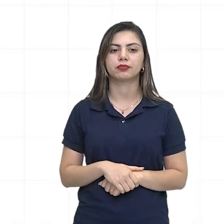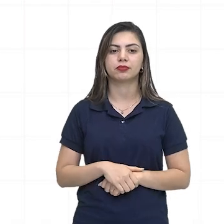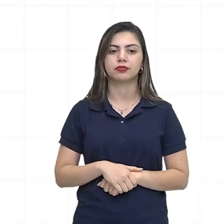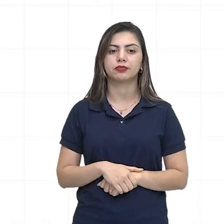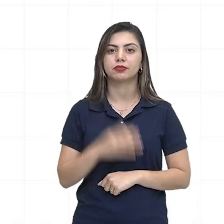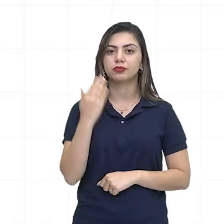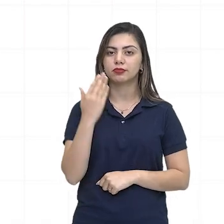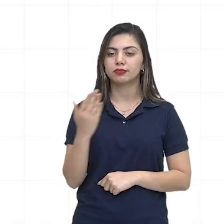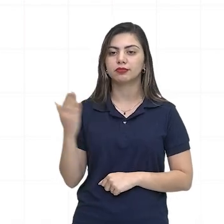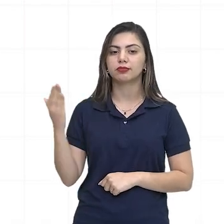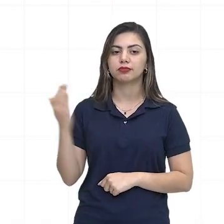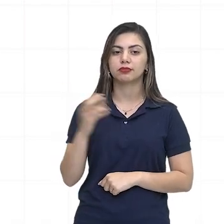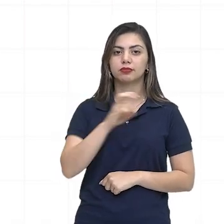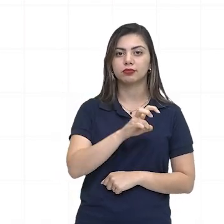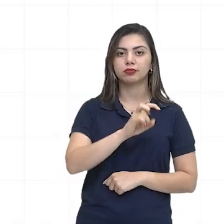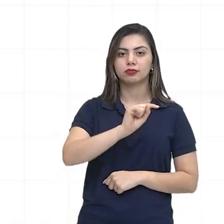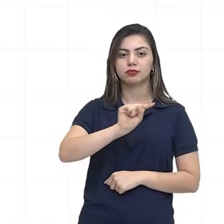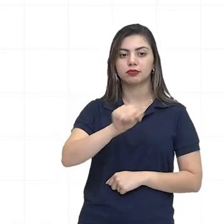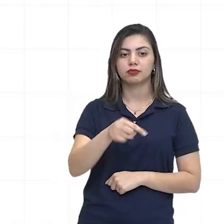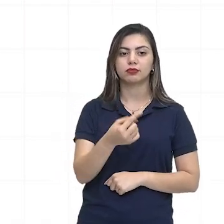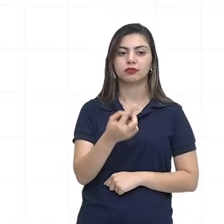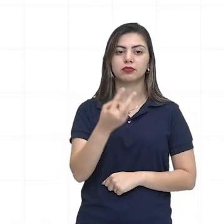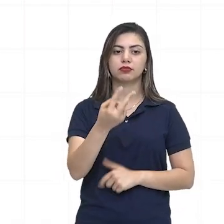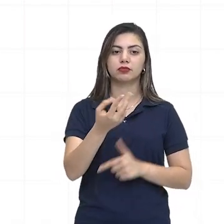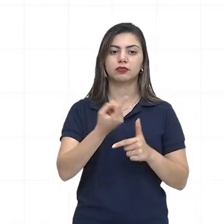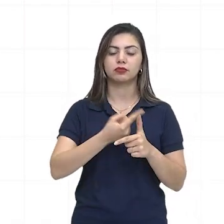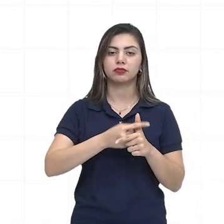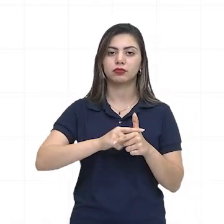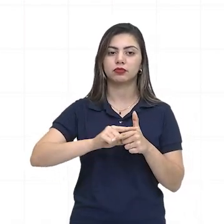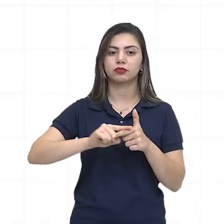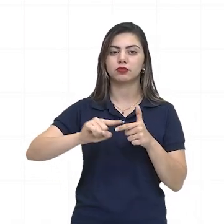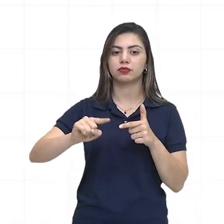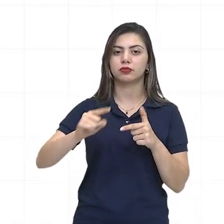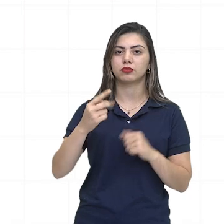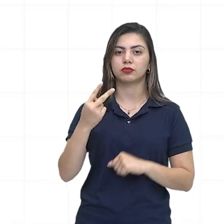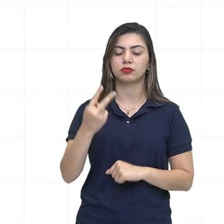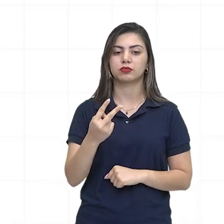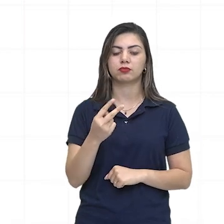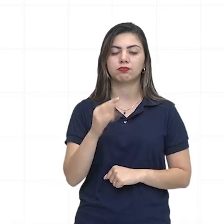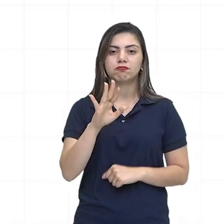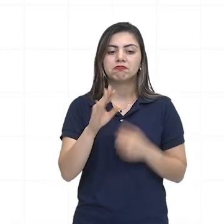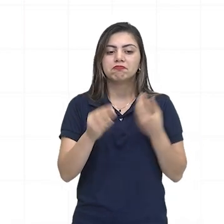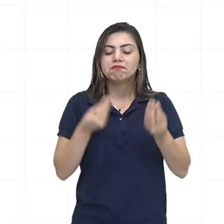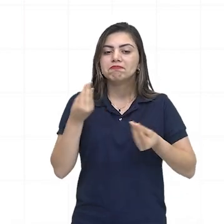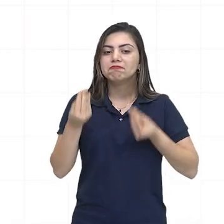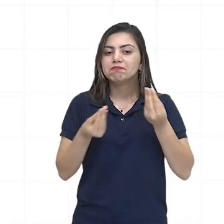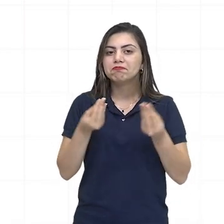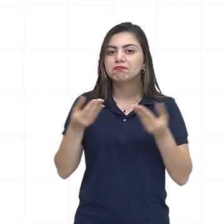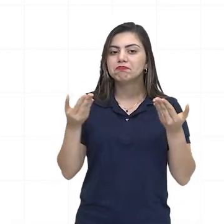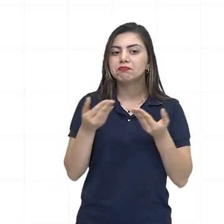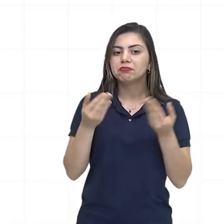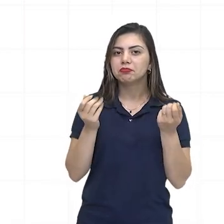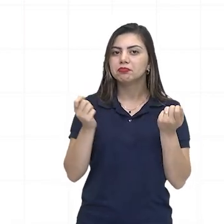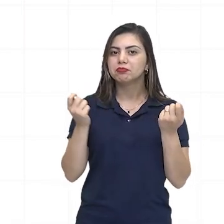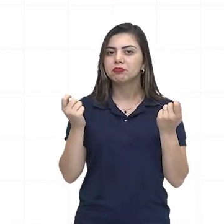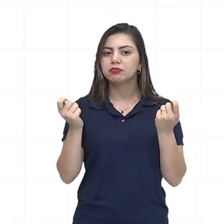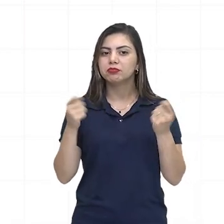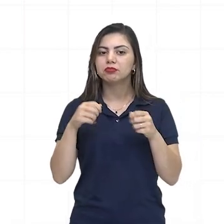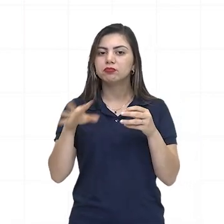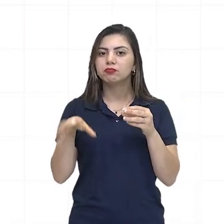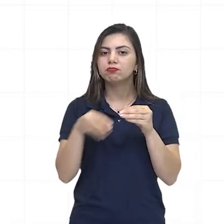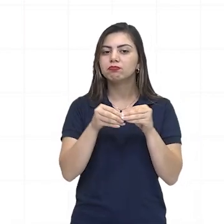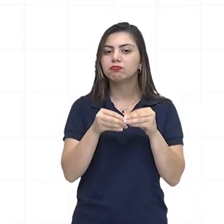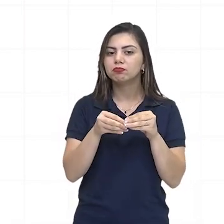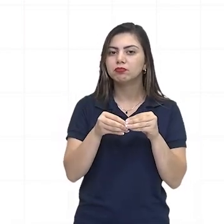pegar o 5,2, dividir pelo 2. Como é que eu faço para acrescentar uma casa decimal aqui